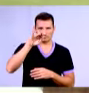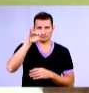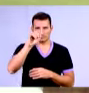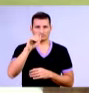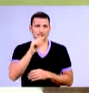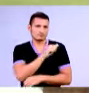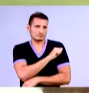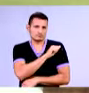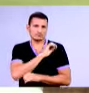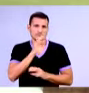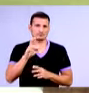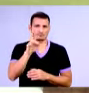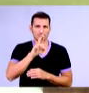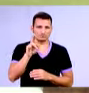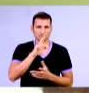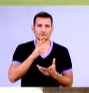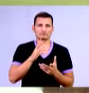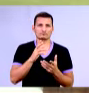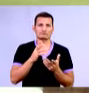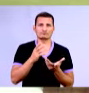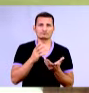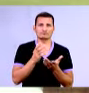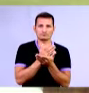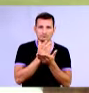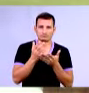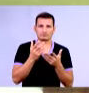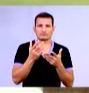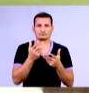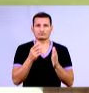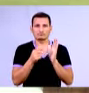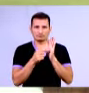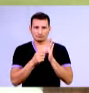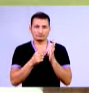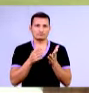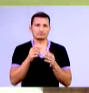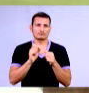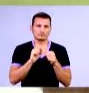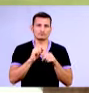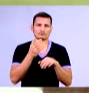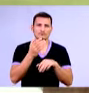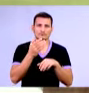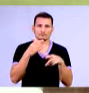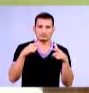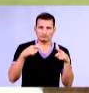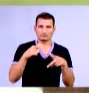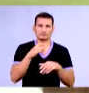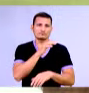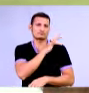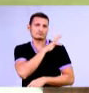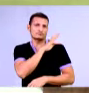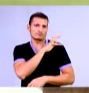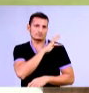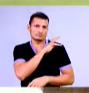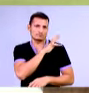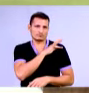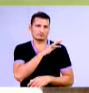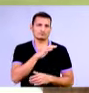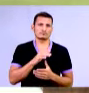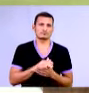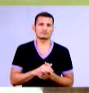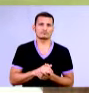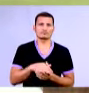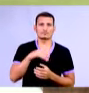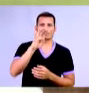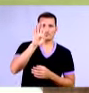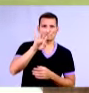que centraliza e que trabalha esses recursos multimídia. O PowerPoint, que efetivamente ele vai interagir com essas diversas